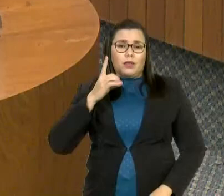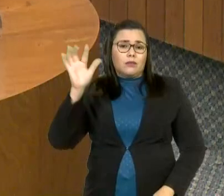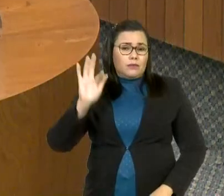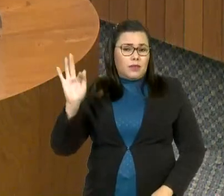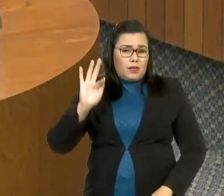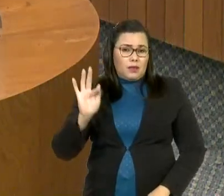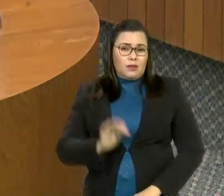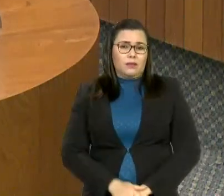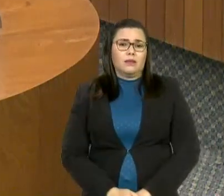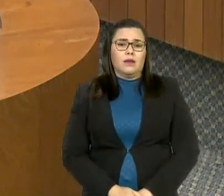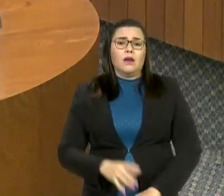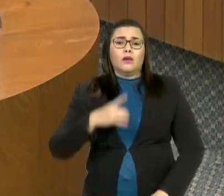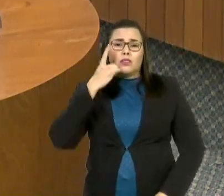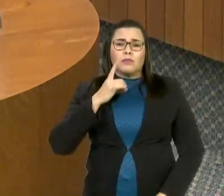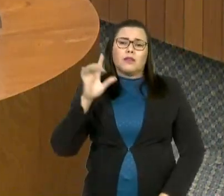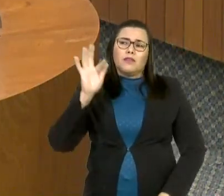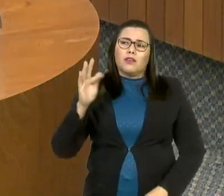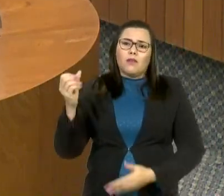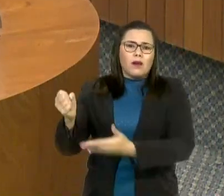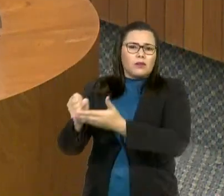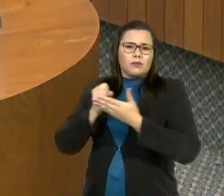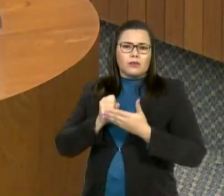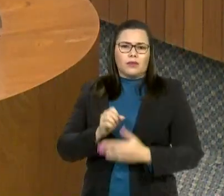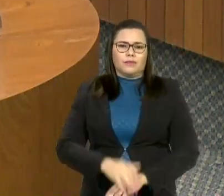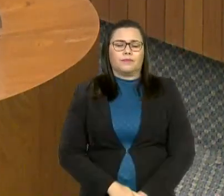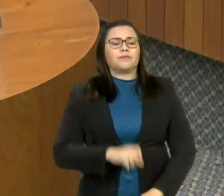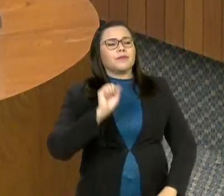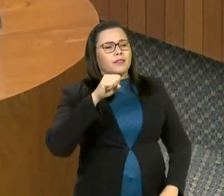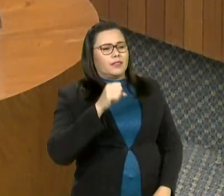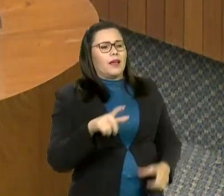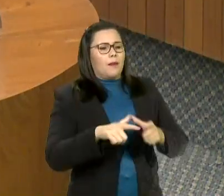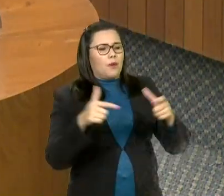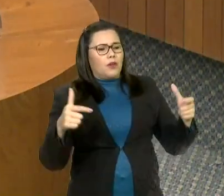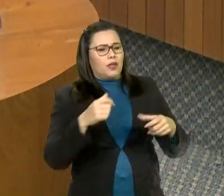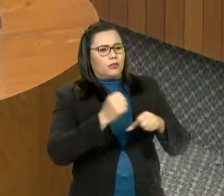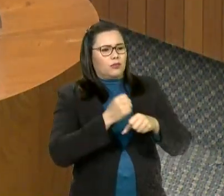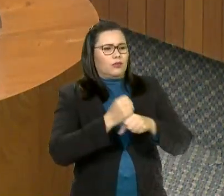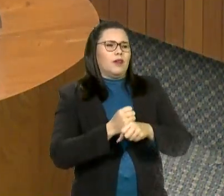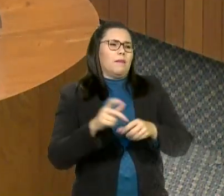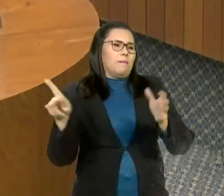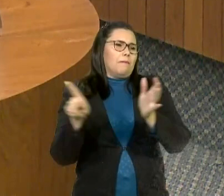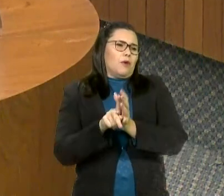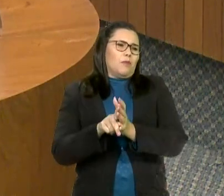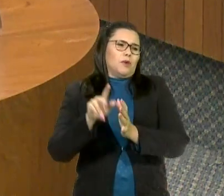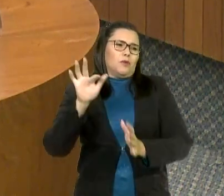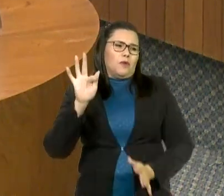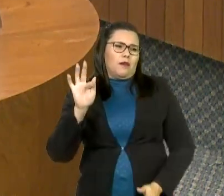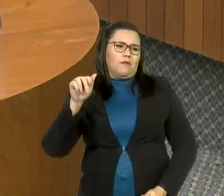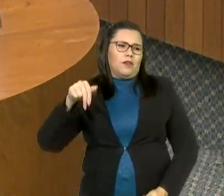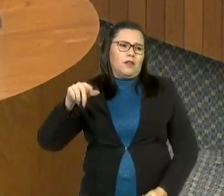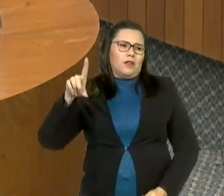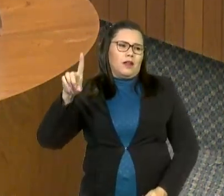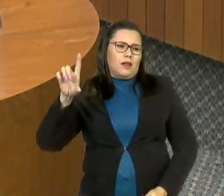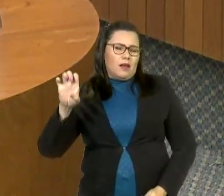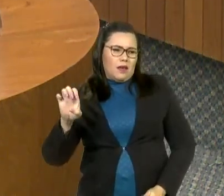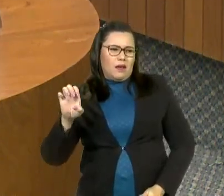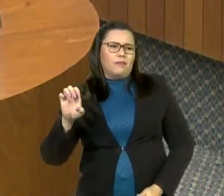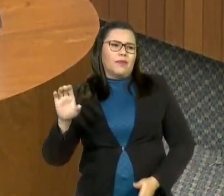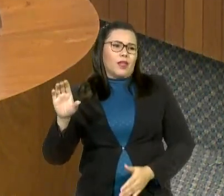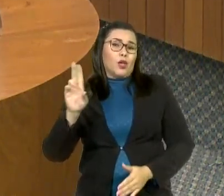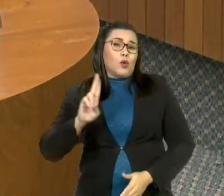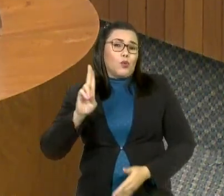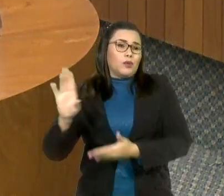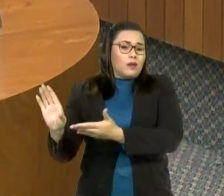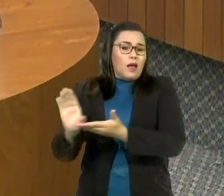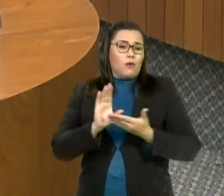Já vou concluir, presidente. De fato, deputado, a maior parte dessas obras são de recursos federais, são recursos do FNDE. Então, aqui